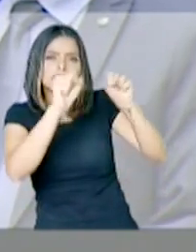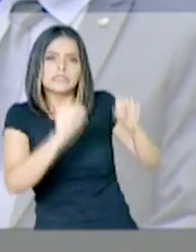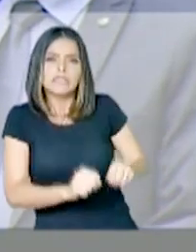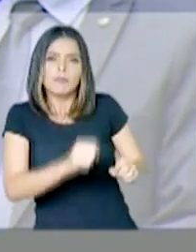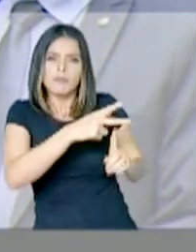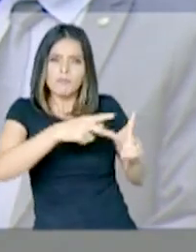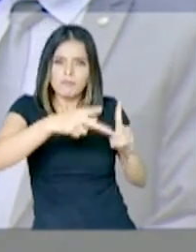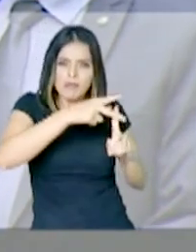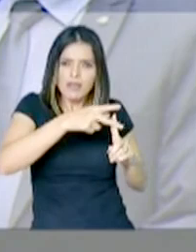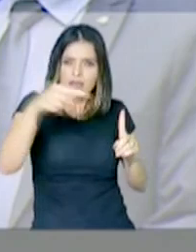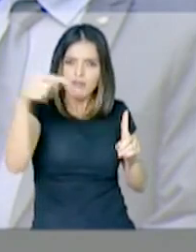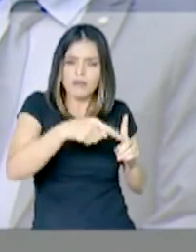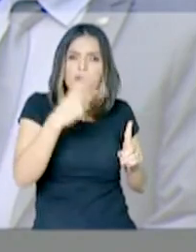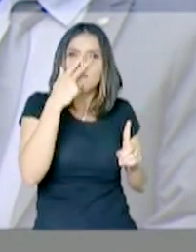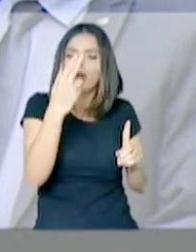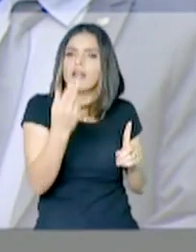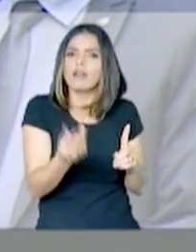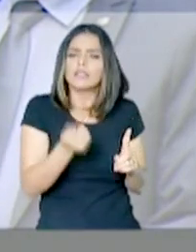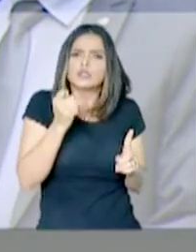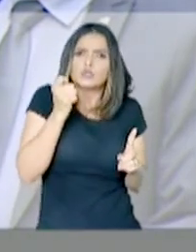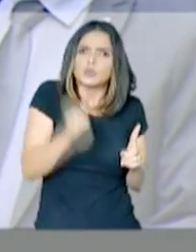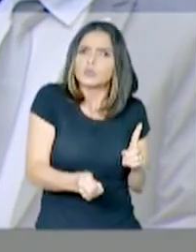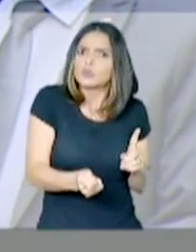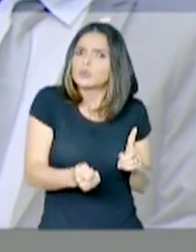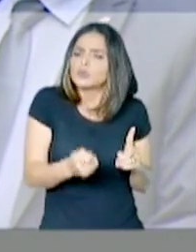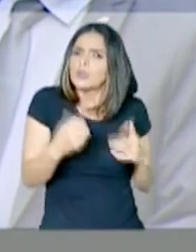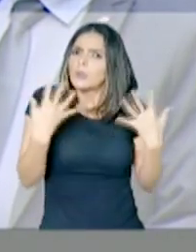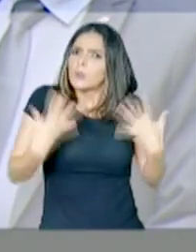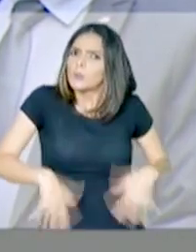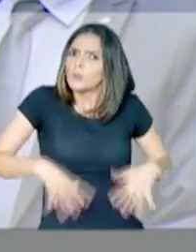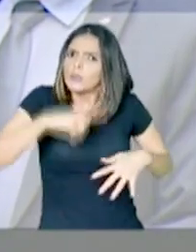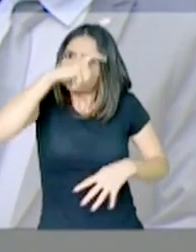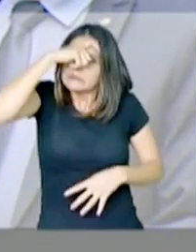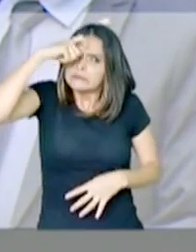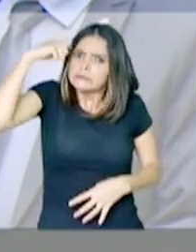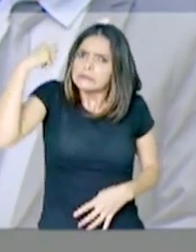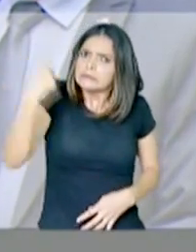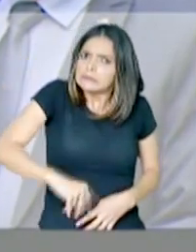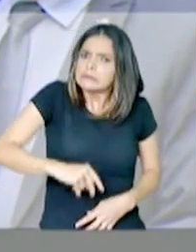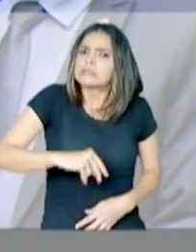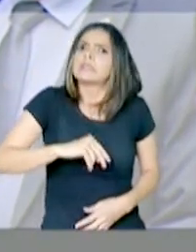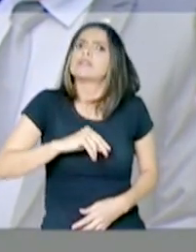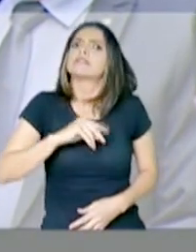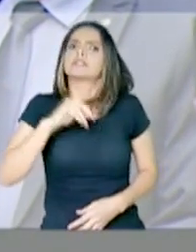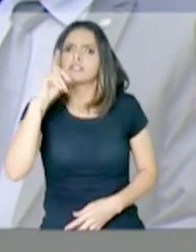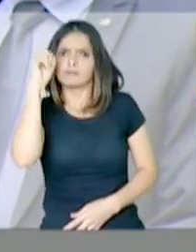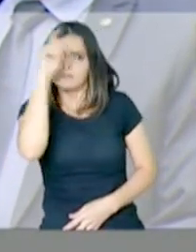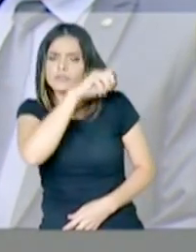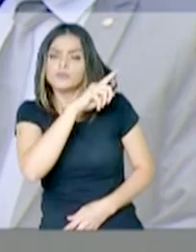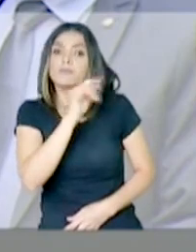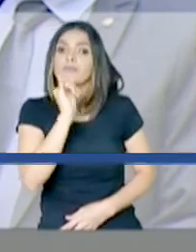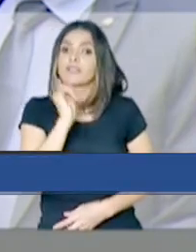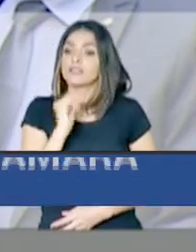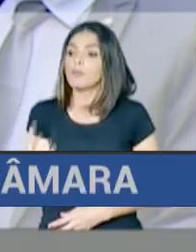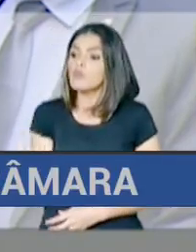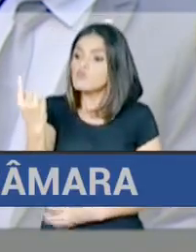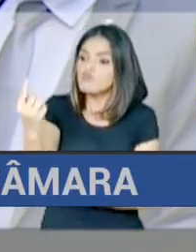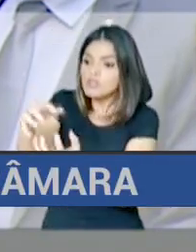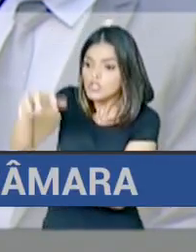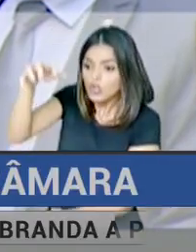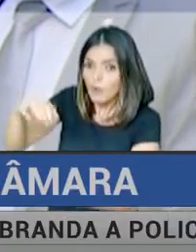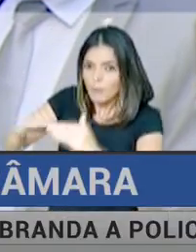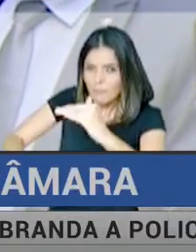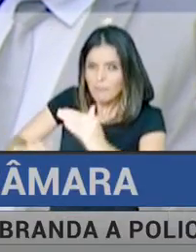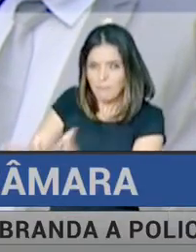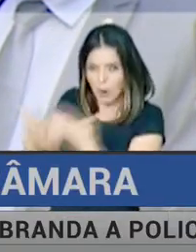coloca o Brasil numa realidade muito dura. Para cada um idoso abaixo da linha da